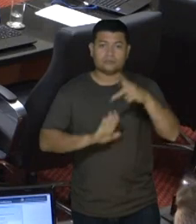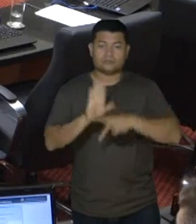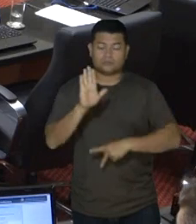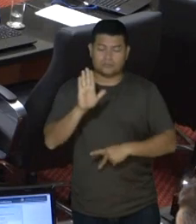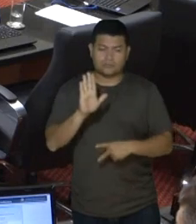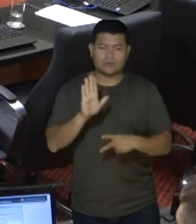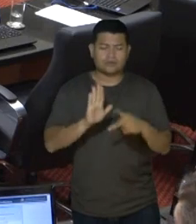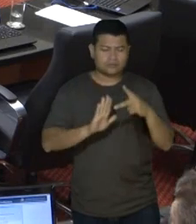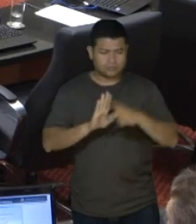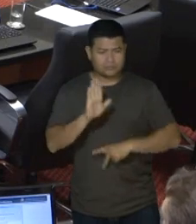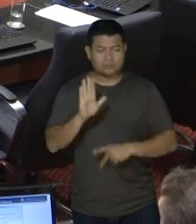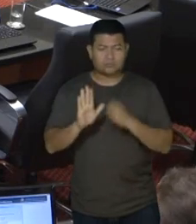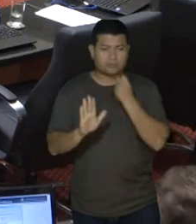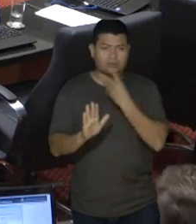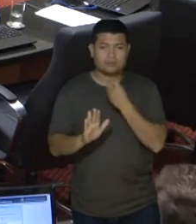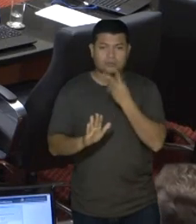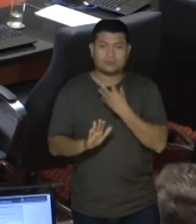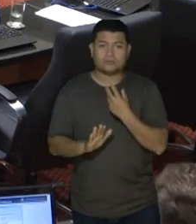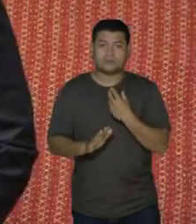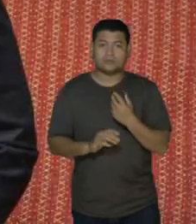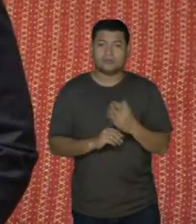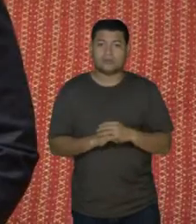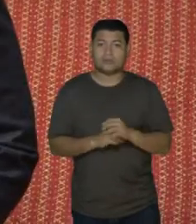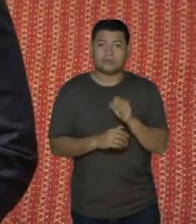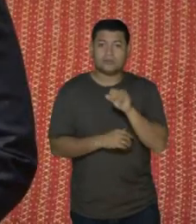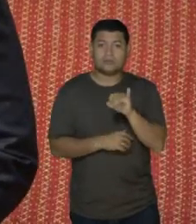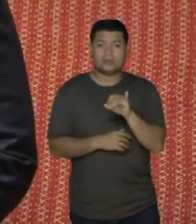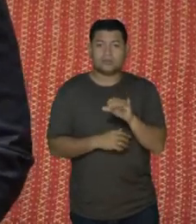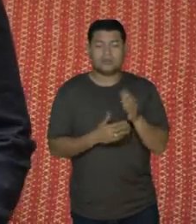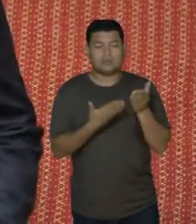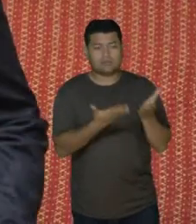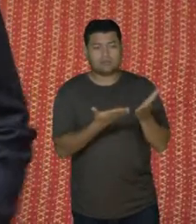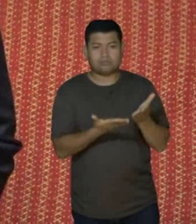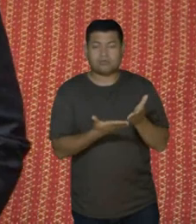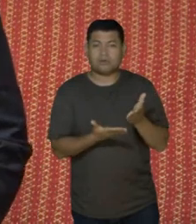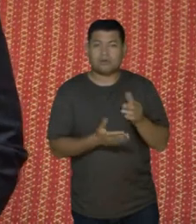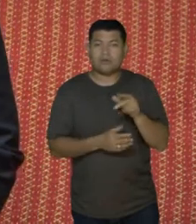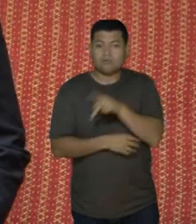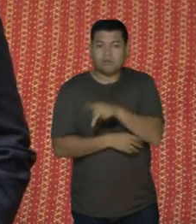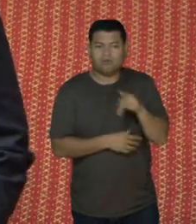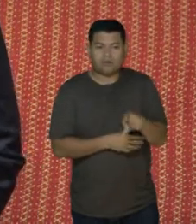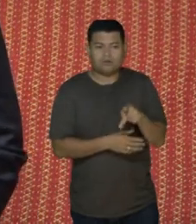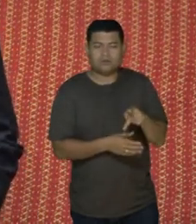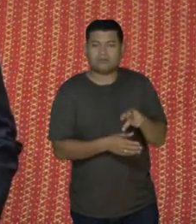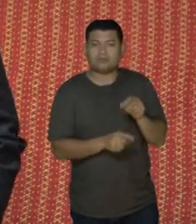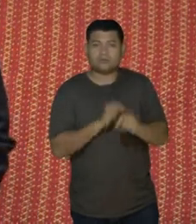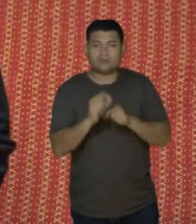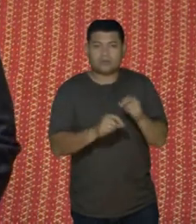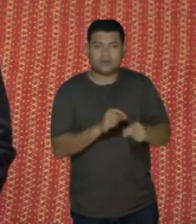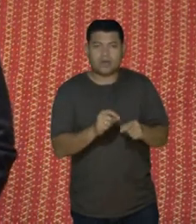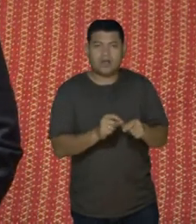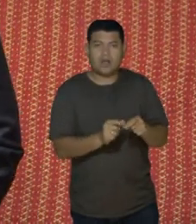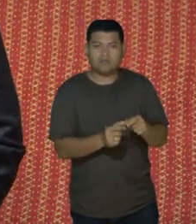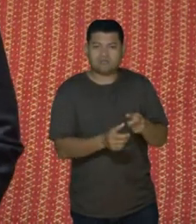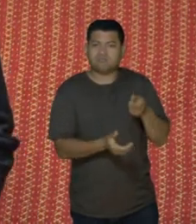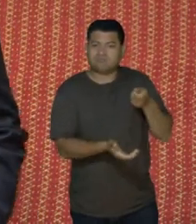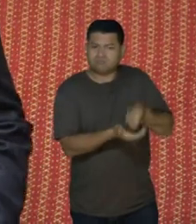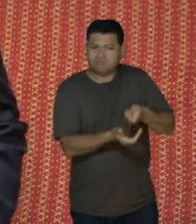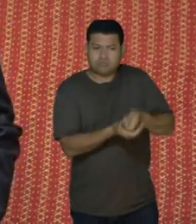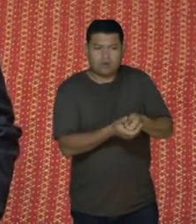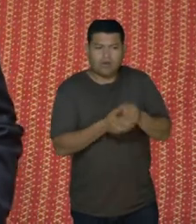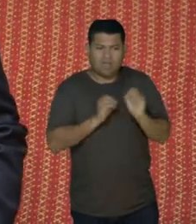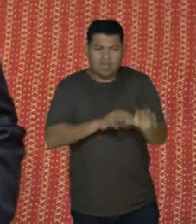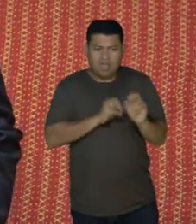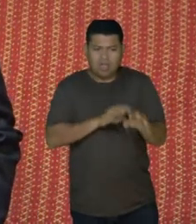projeto singelo. Se não existe doutrinação na escola, não tem o porquê não haver uma semana que a combata. Bem